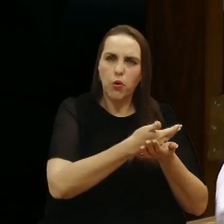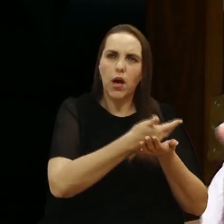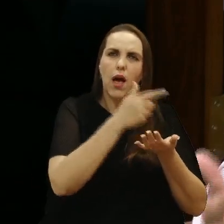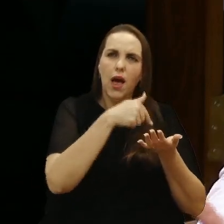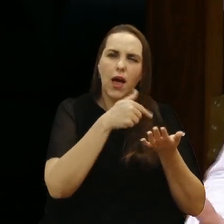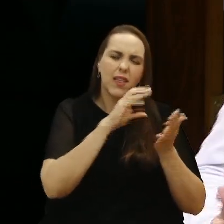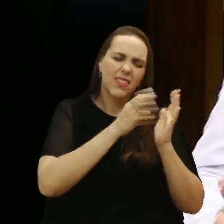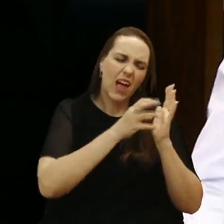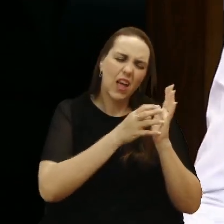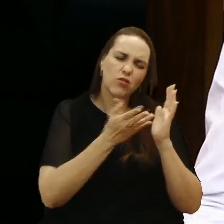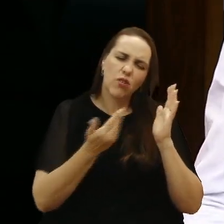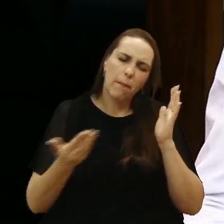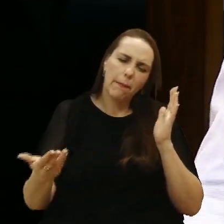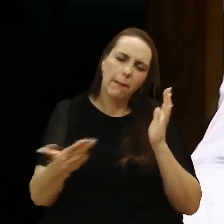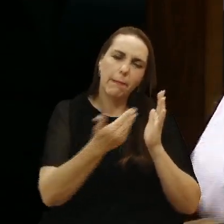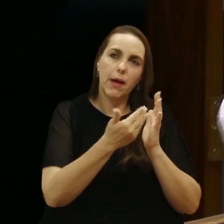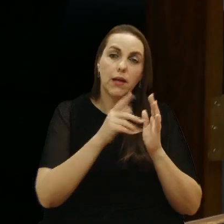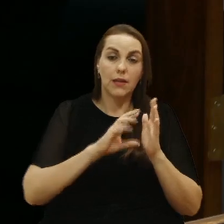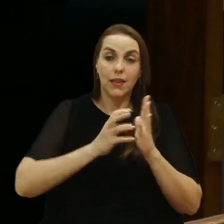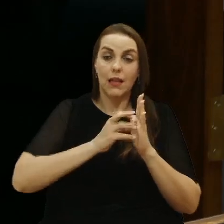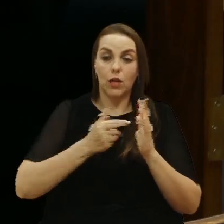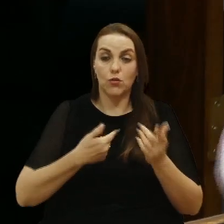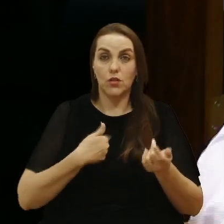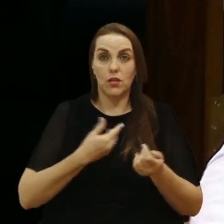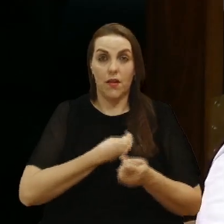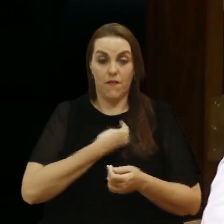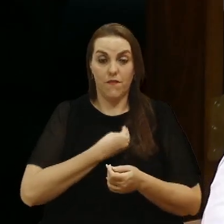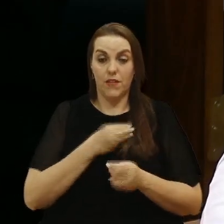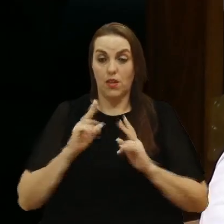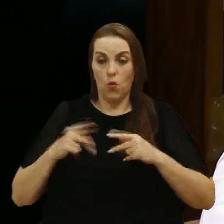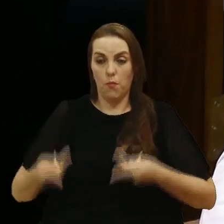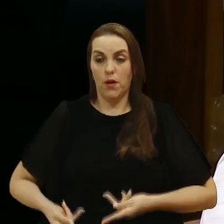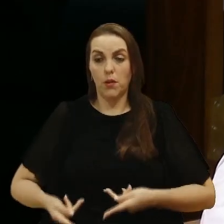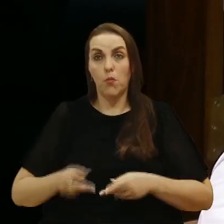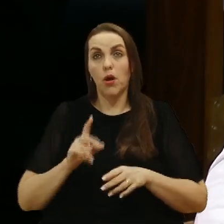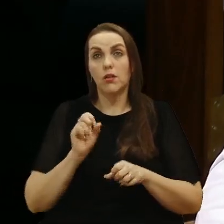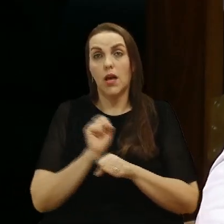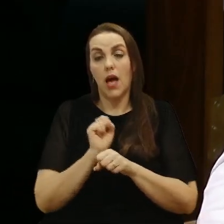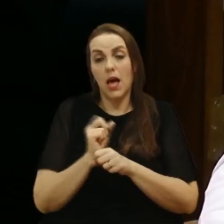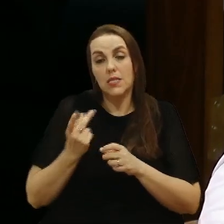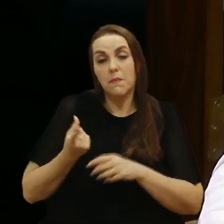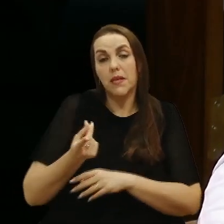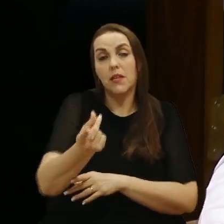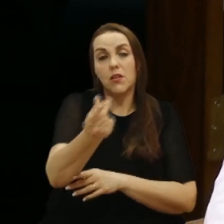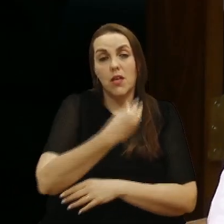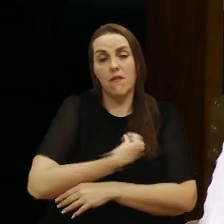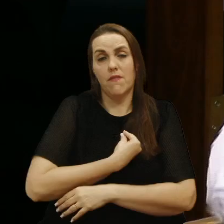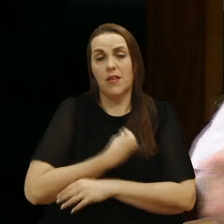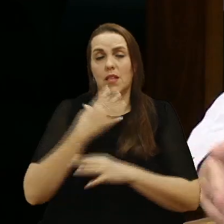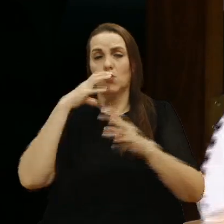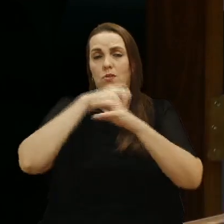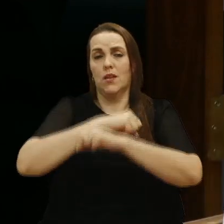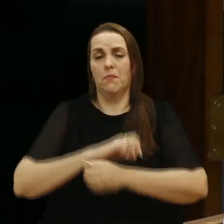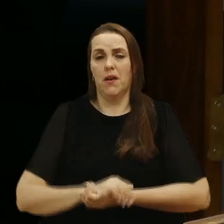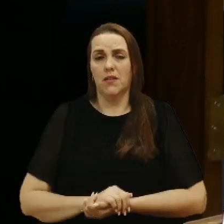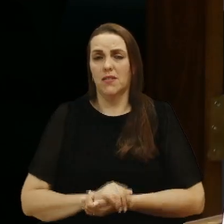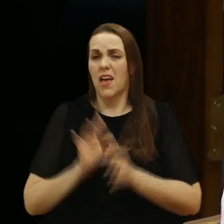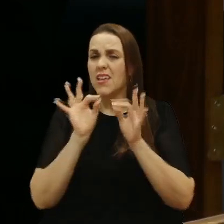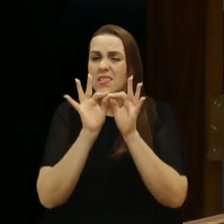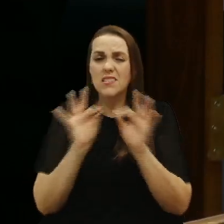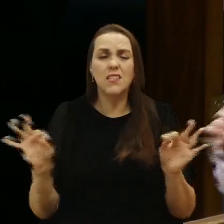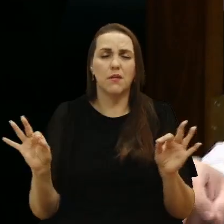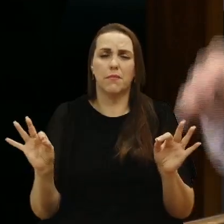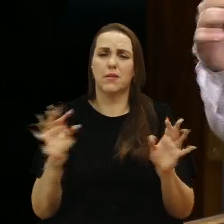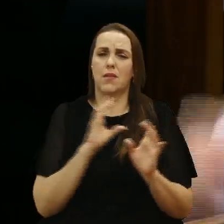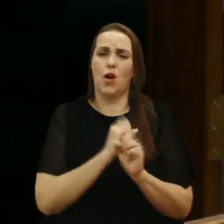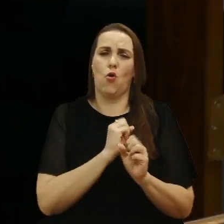mais rapidamente que atualizamos os dados da vida humana em razão da expectativa de vida de um animal. Então é simples a equação.